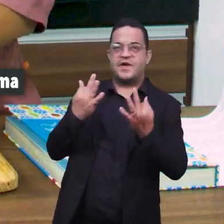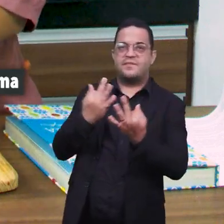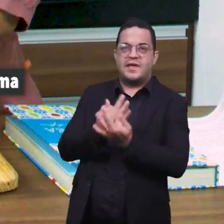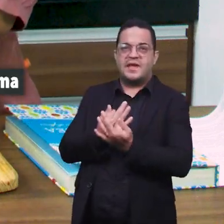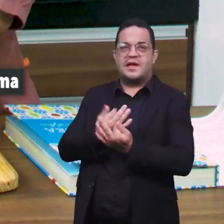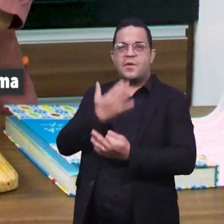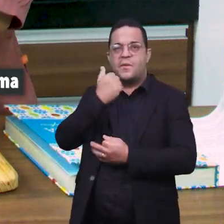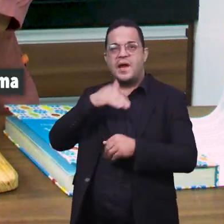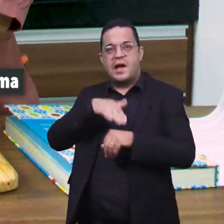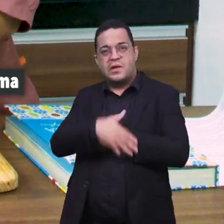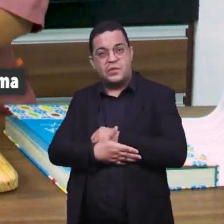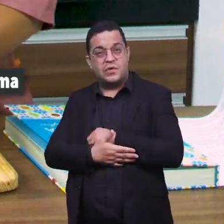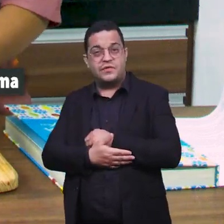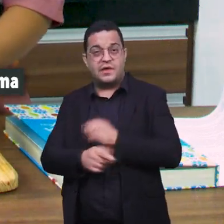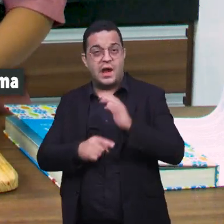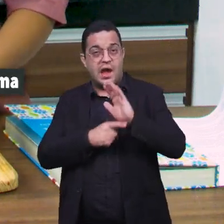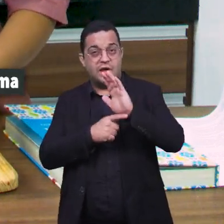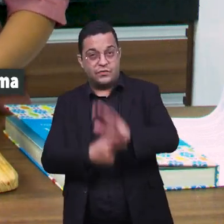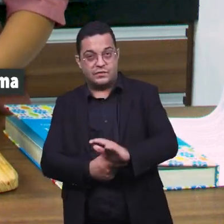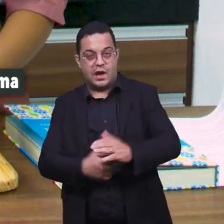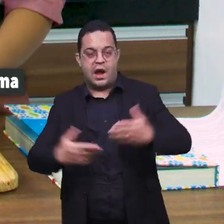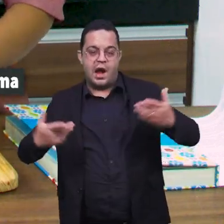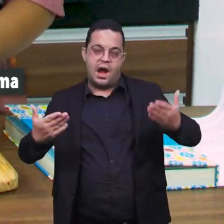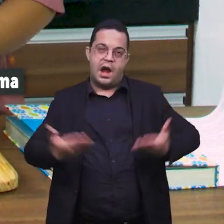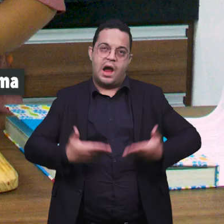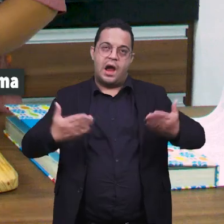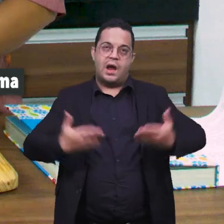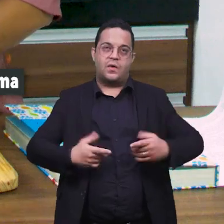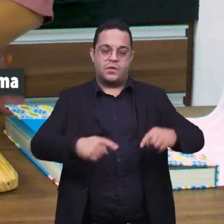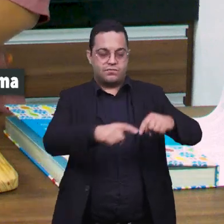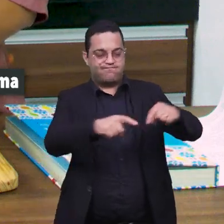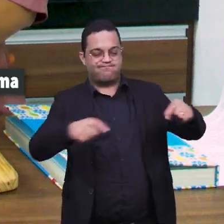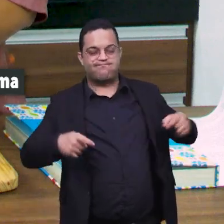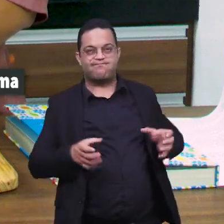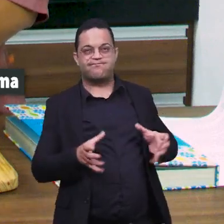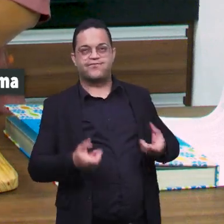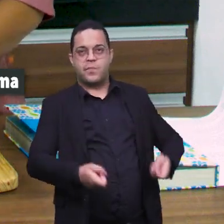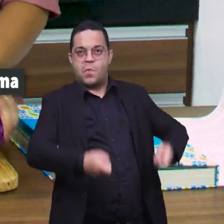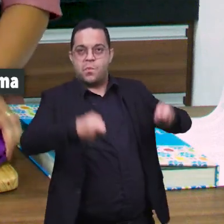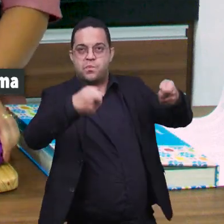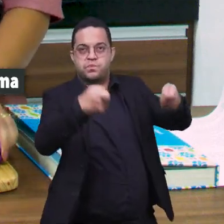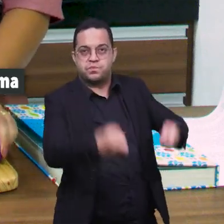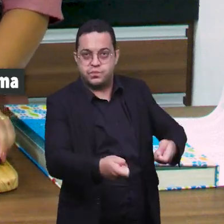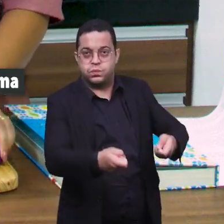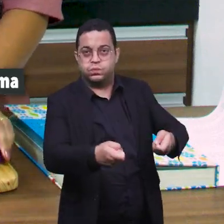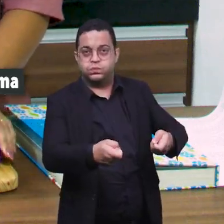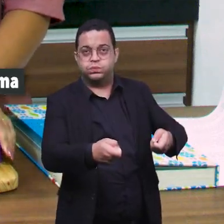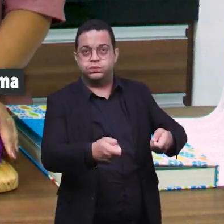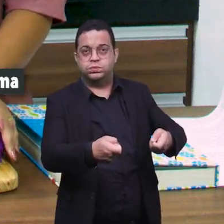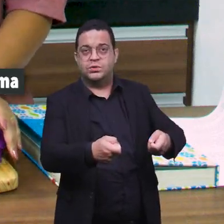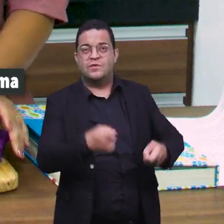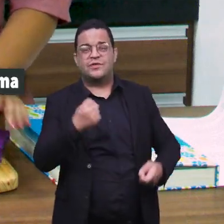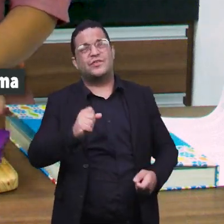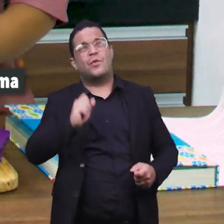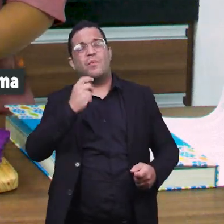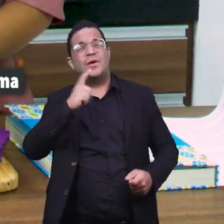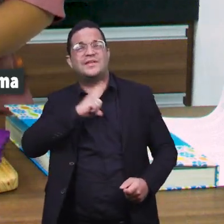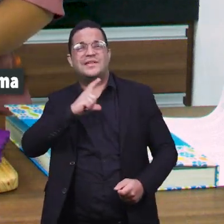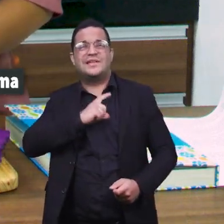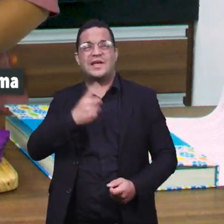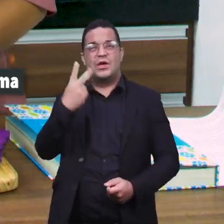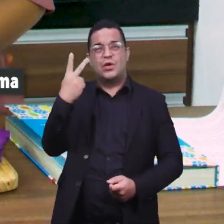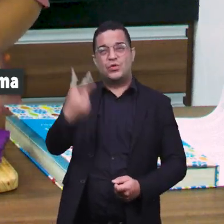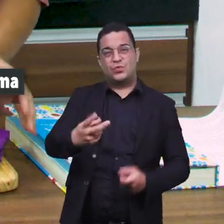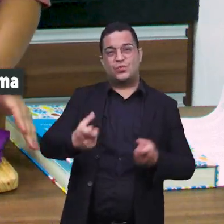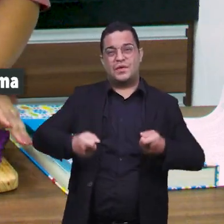Falar de panela, né, agora? Claro! Gente, se for para ter só 2 panelas, a gente já vai mostrar quais